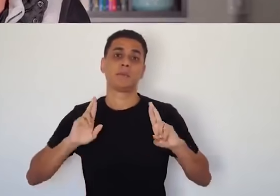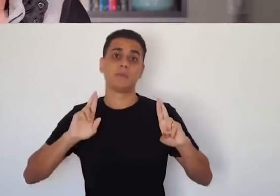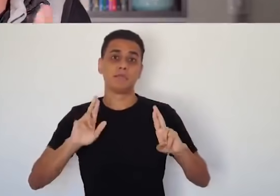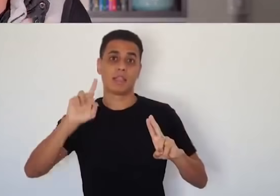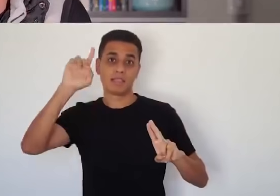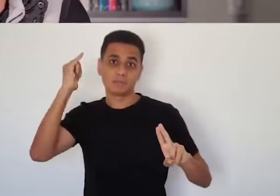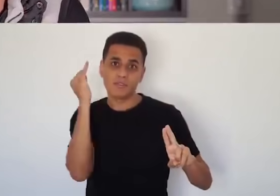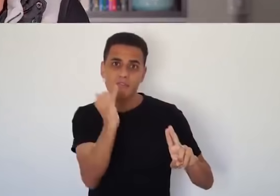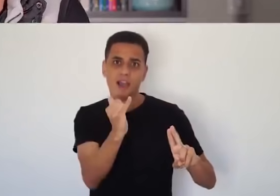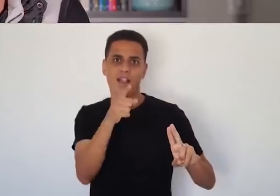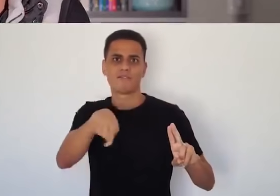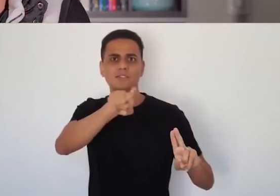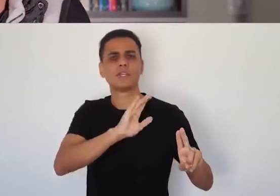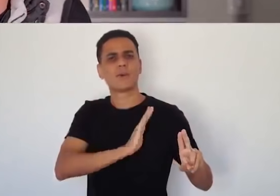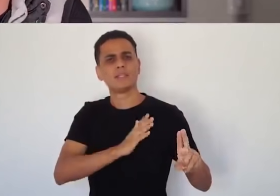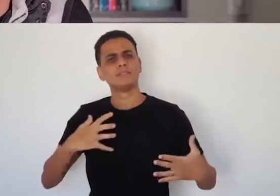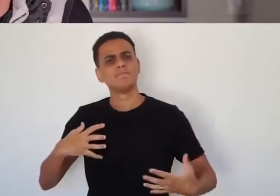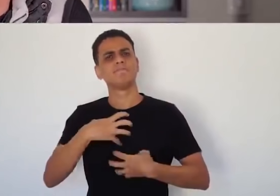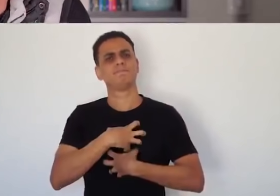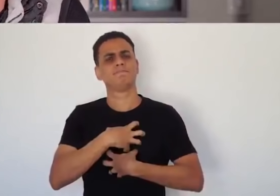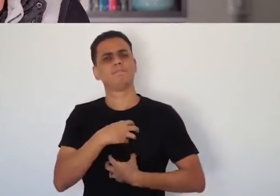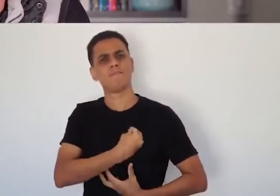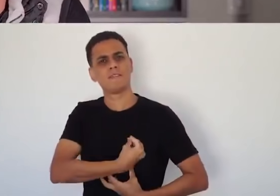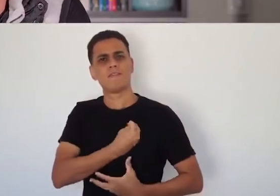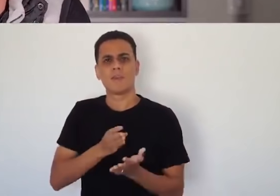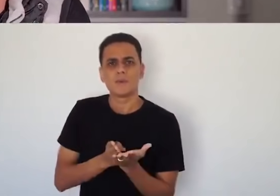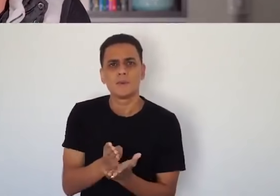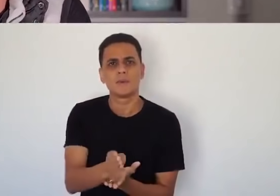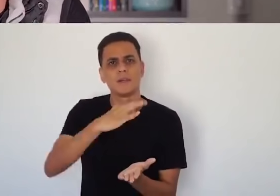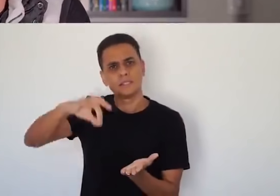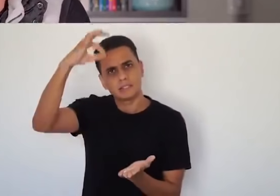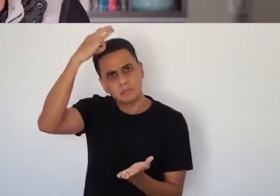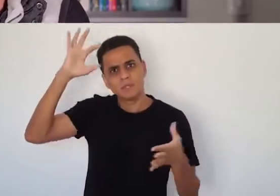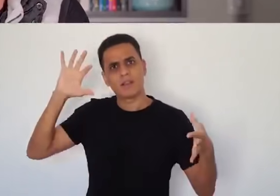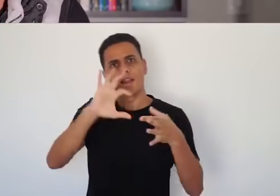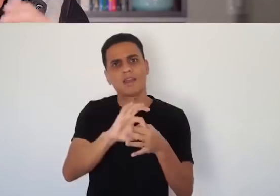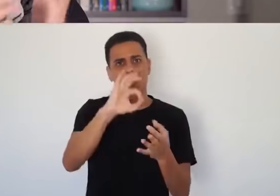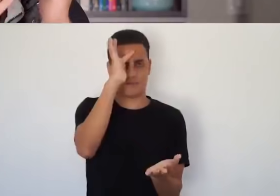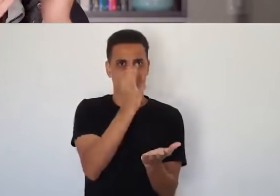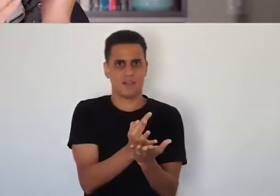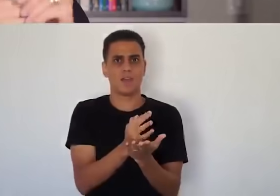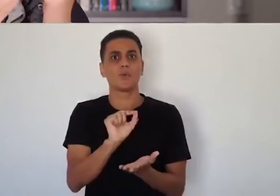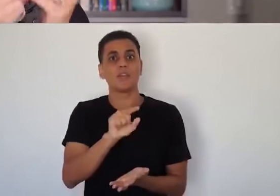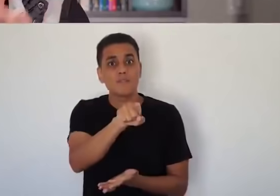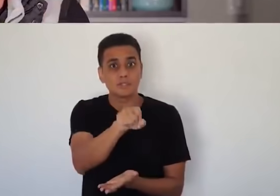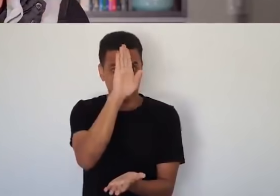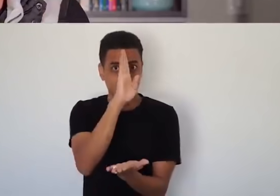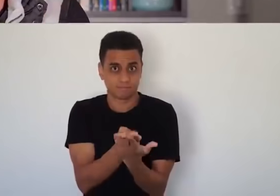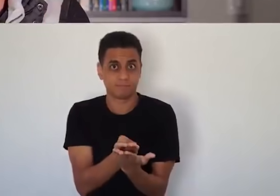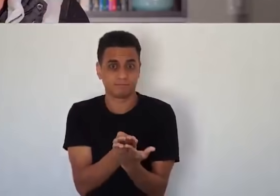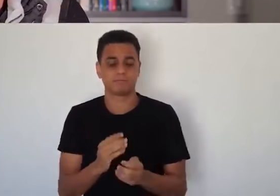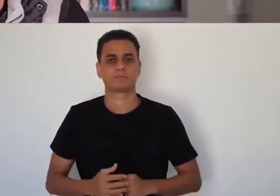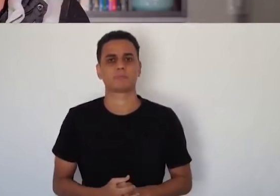possa chegar ao seu coração e ajudá-lo a viver uma espiritualidade coerente com a sua fé, com aquilo que